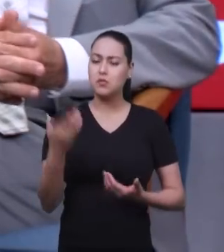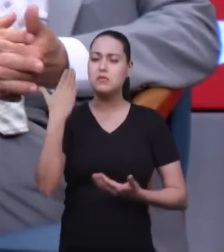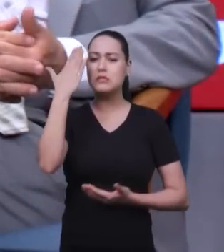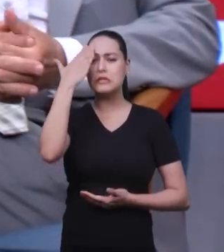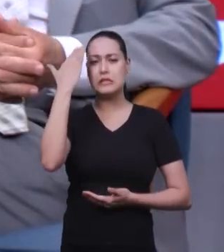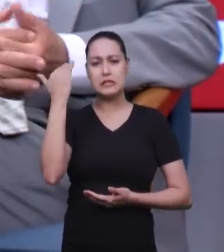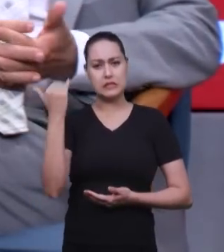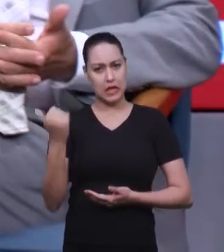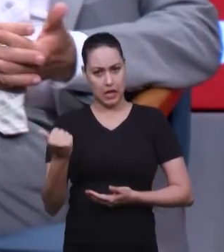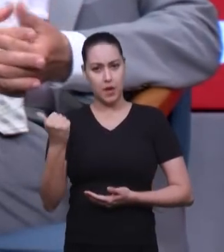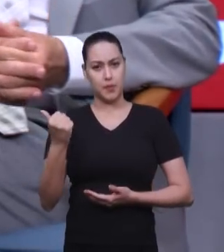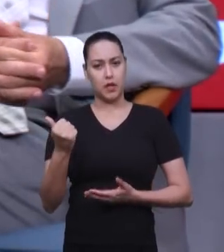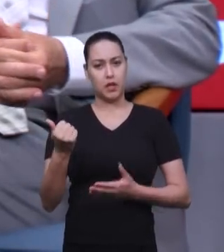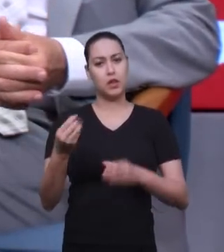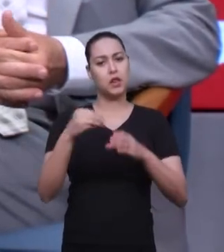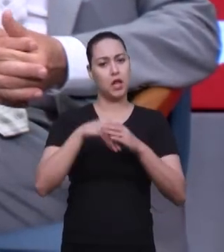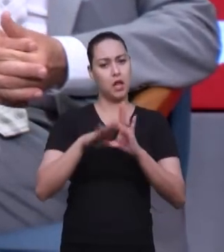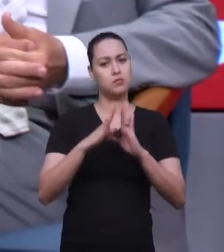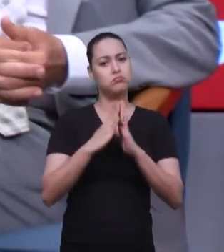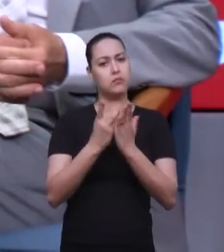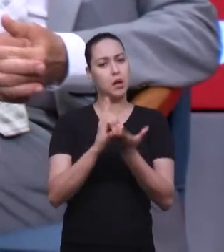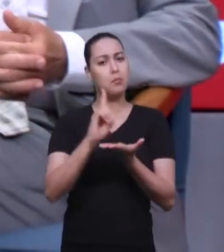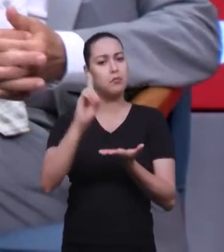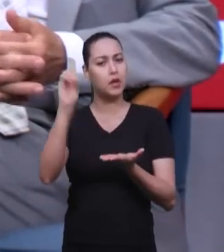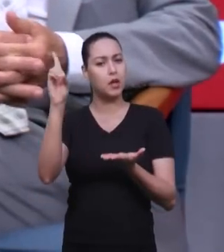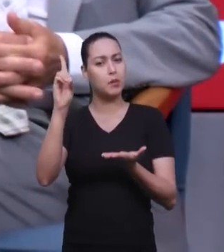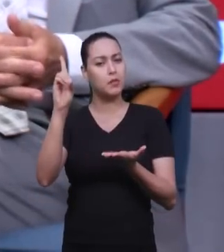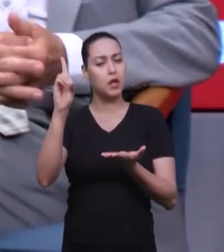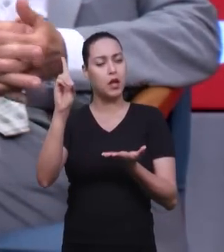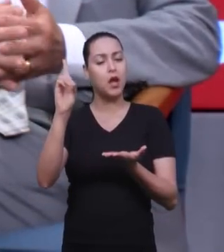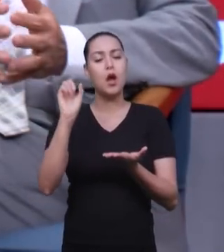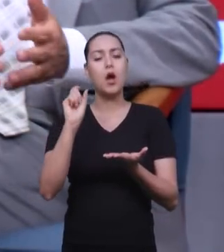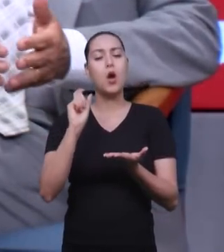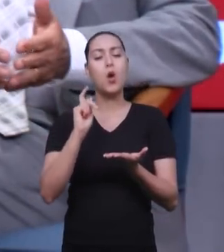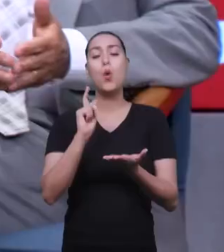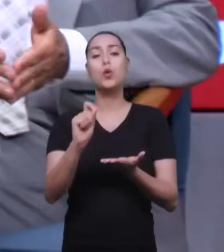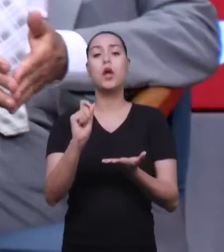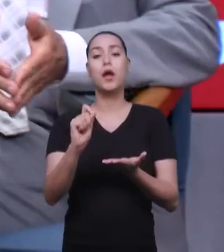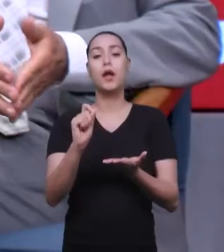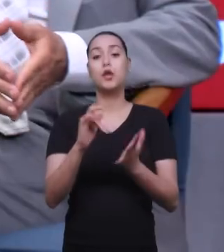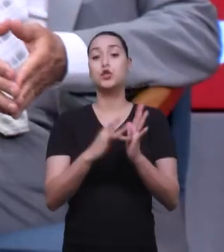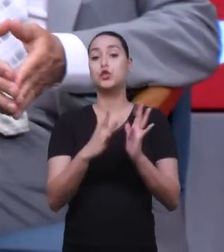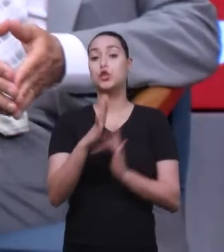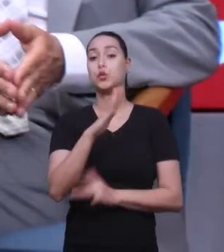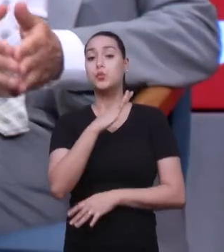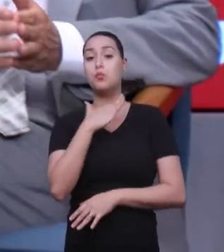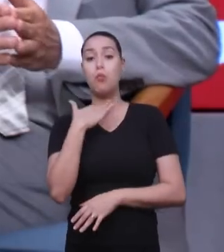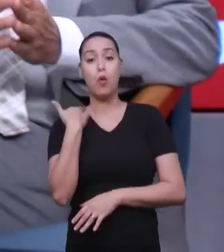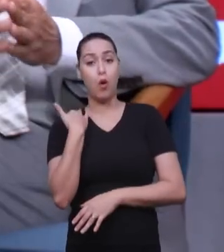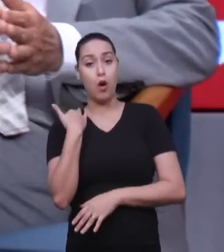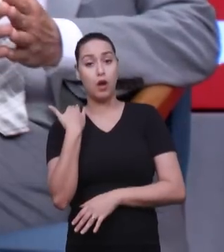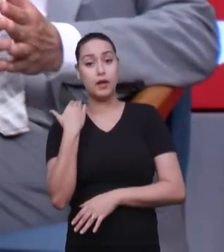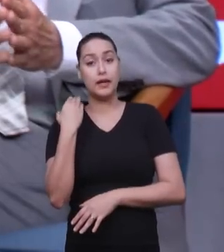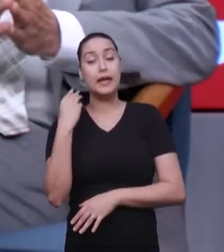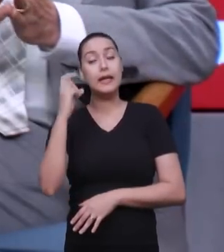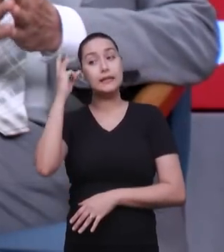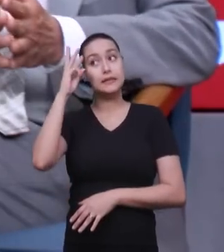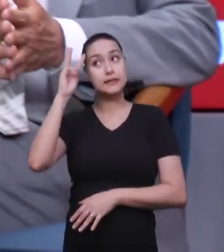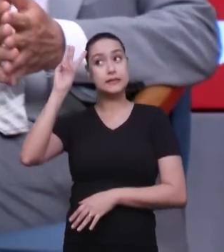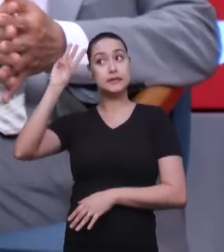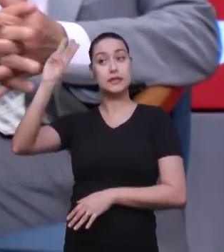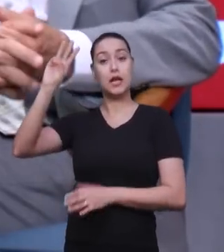irmãos sabem, está na palavra, que o Senhor Jesus morre, ressuscita